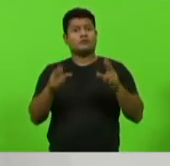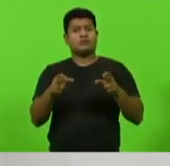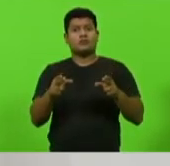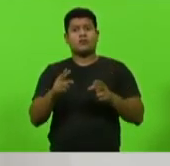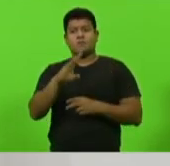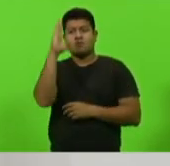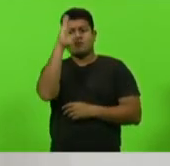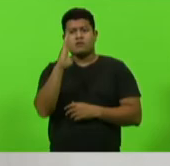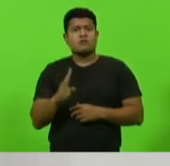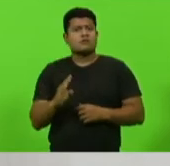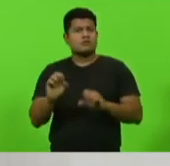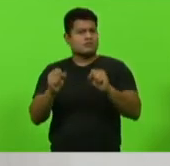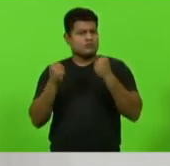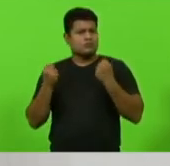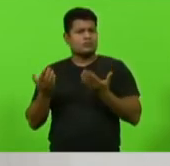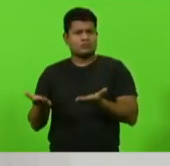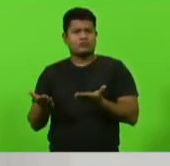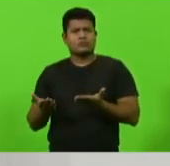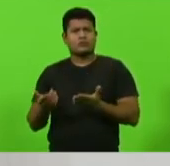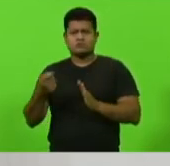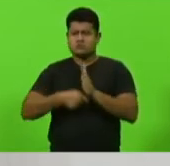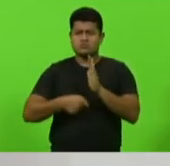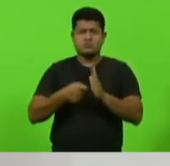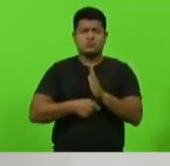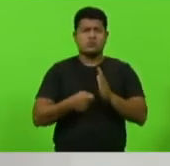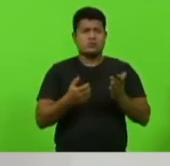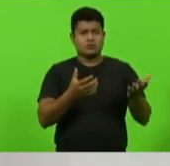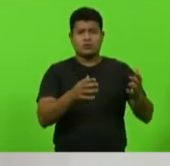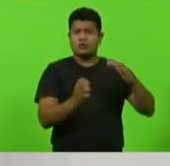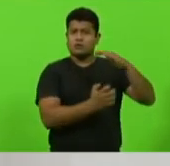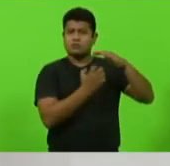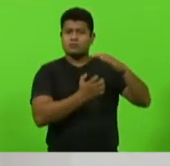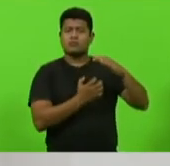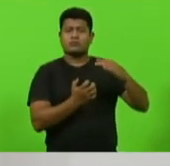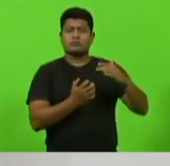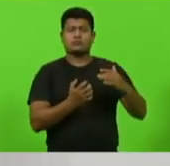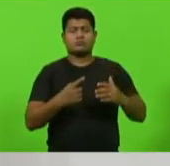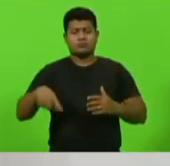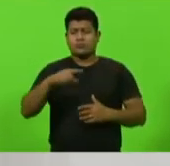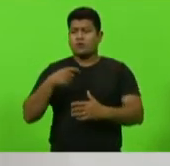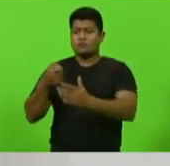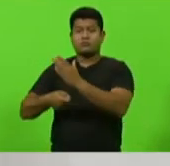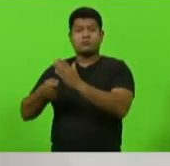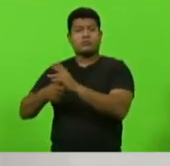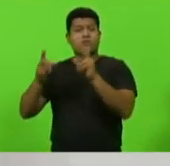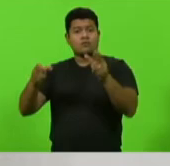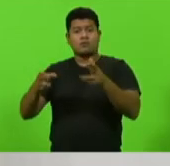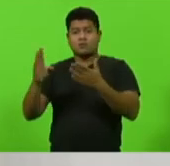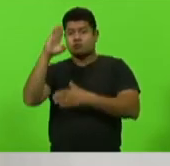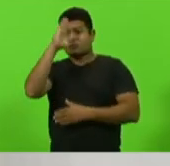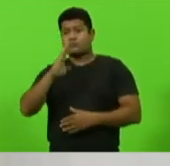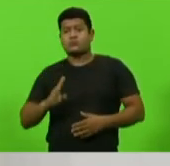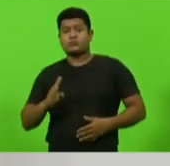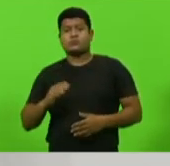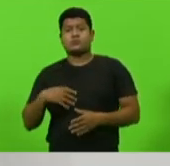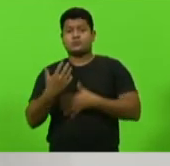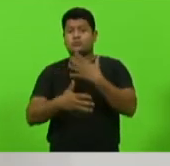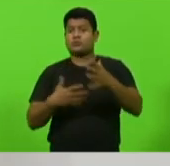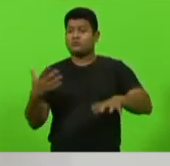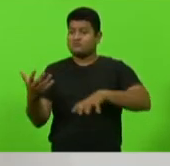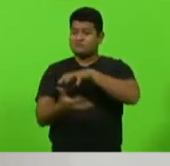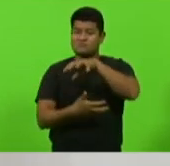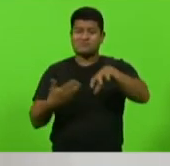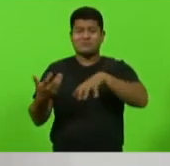Petrobras luta pelo Brasil. E nesses momentos de crise é que nós, brasileiros, vamos pagar a conta.